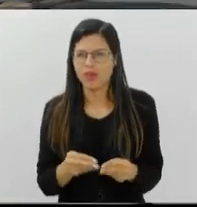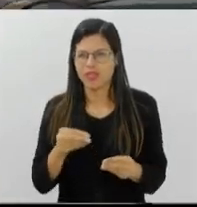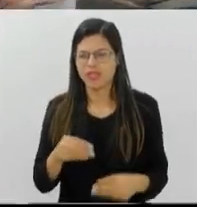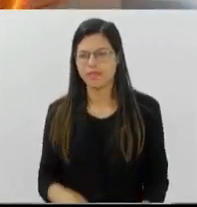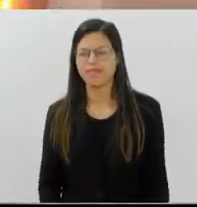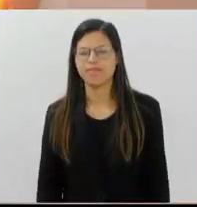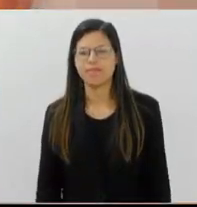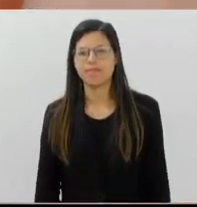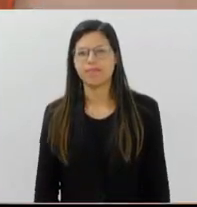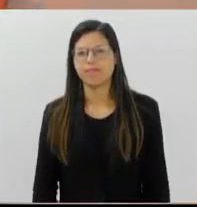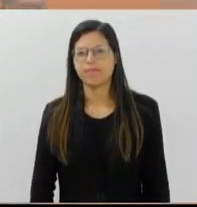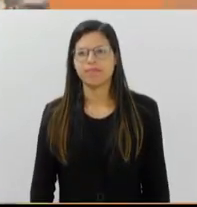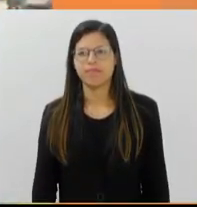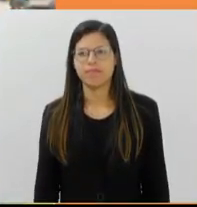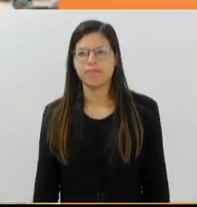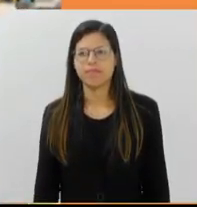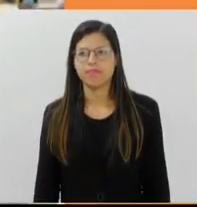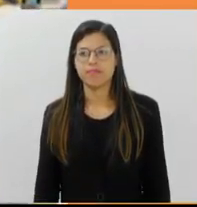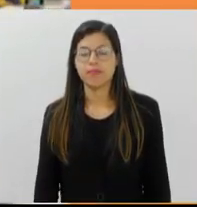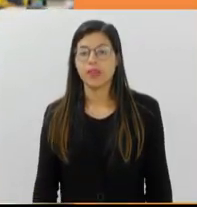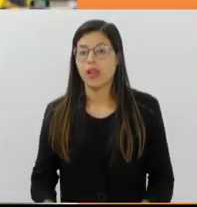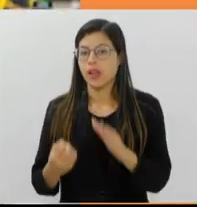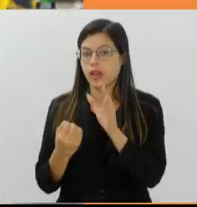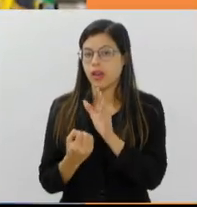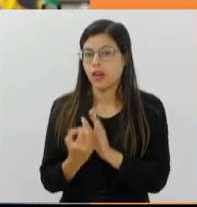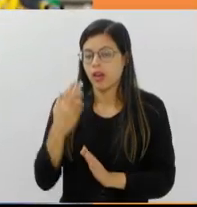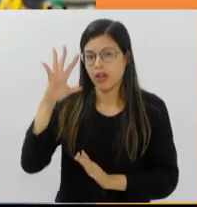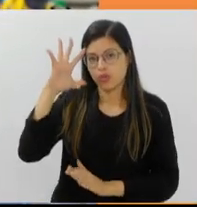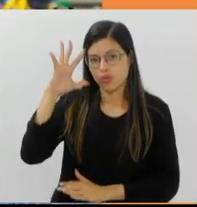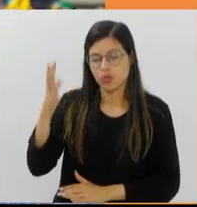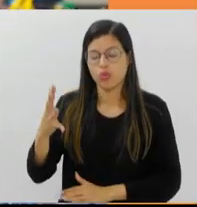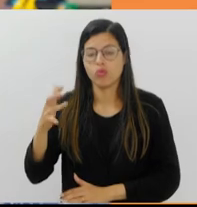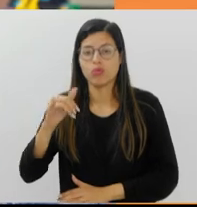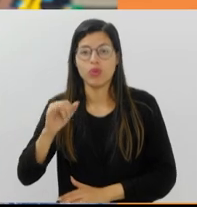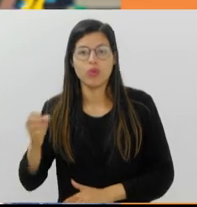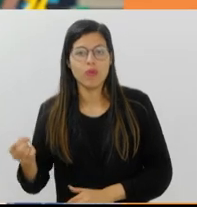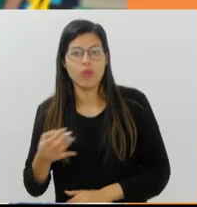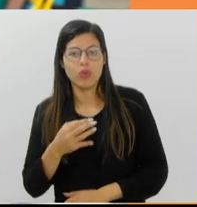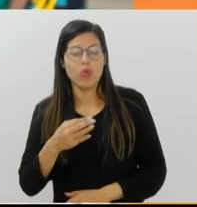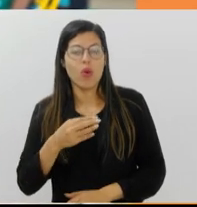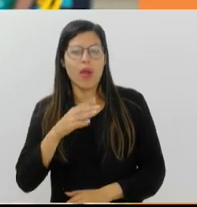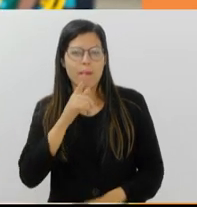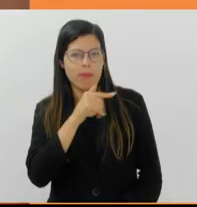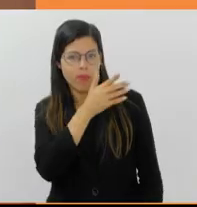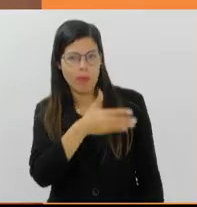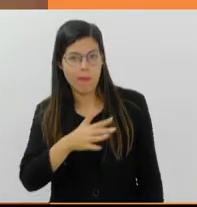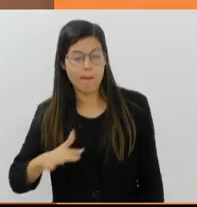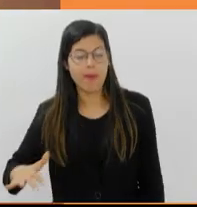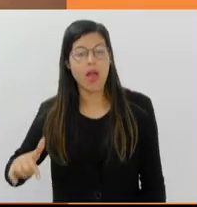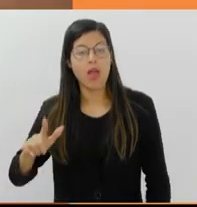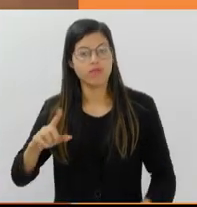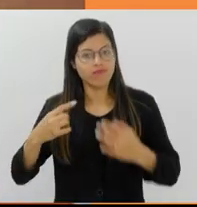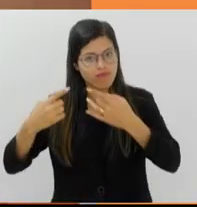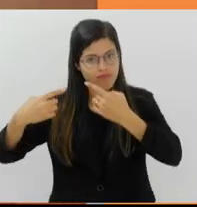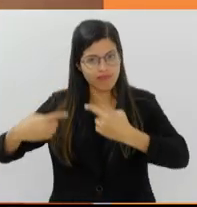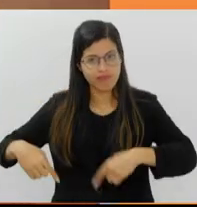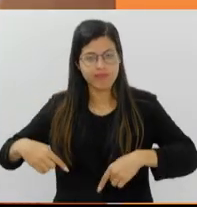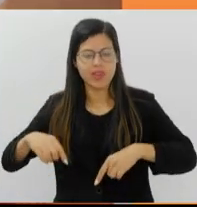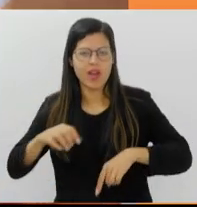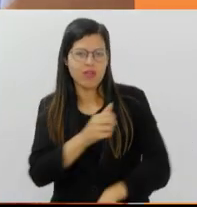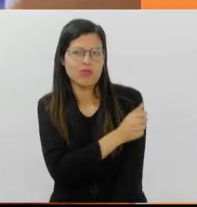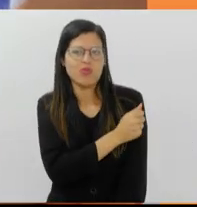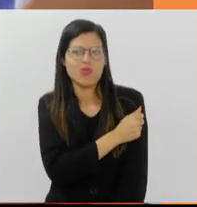cidade. Criar soluções inovadoras para os oceanos. Este é o desafio dos estudantes que irão participar da